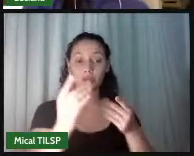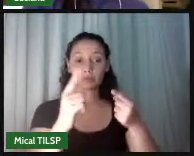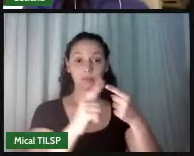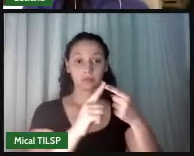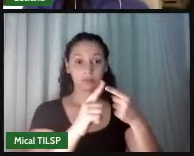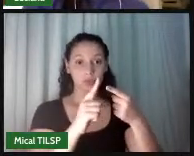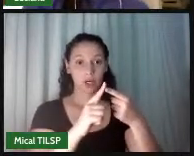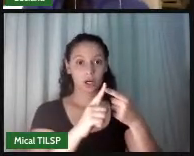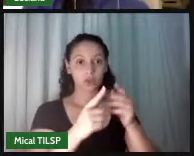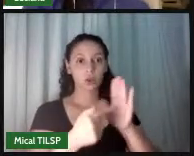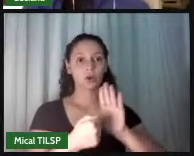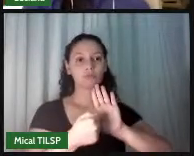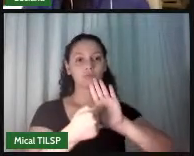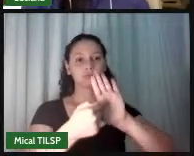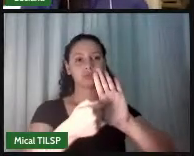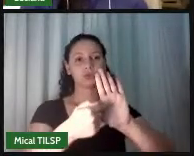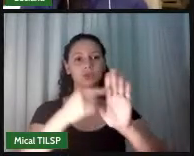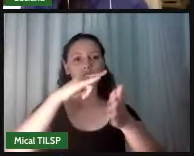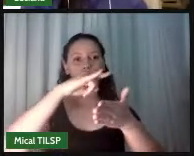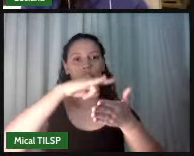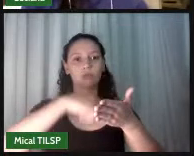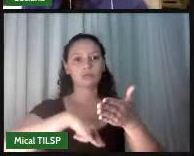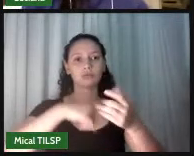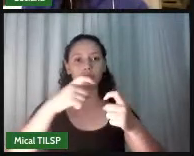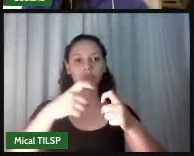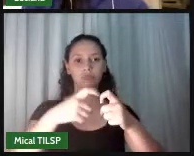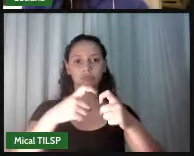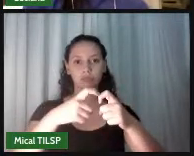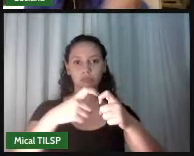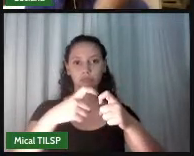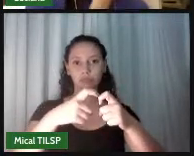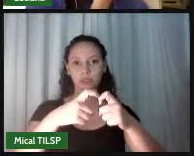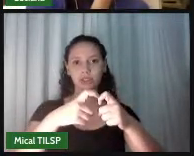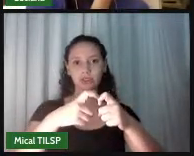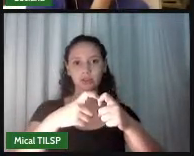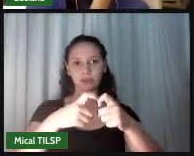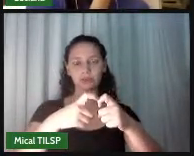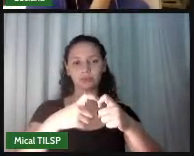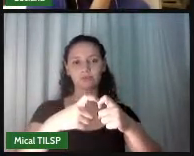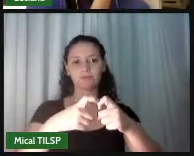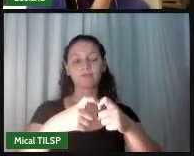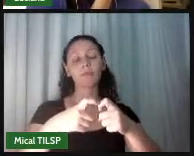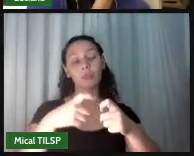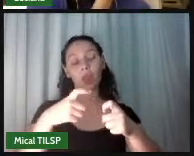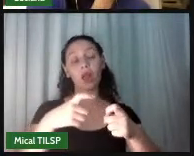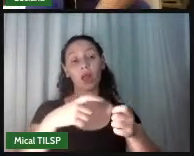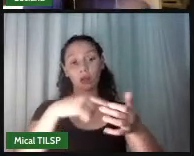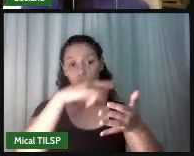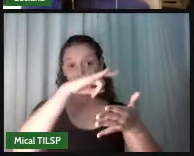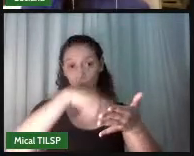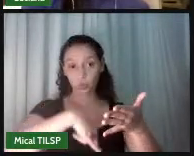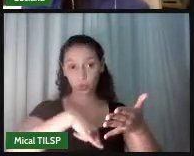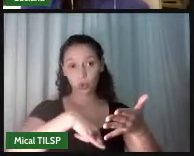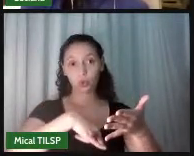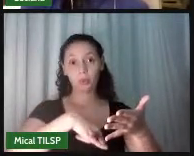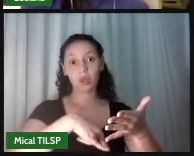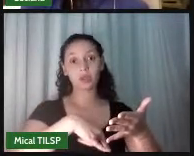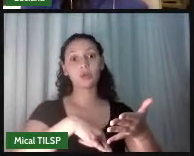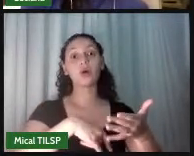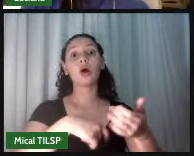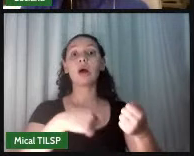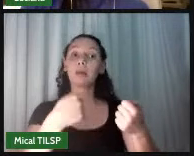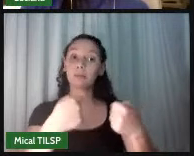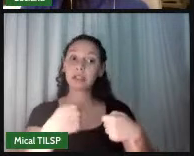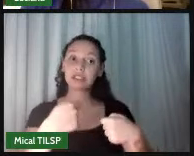E esse atestado, ele tem que responder a uma série de requisitos, um deles é a presença ou